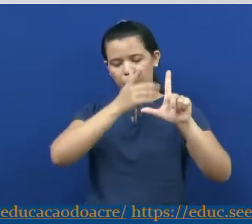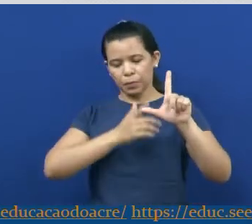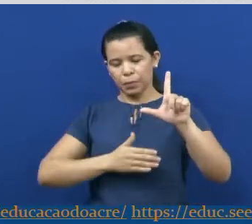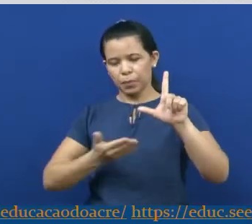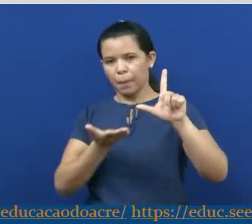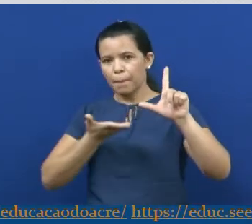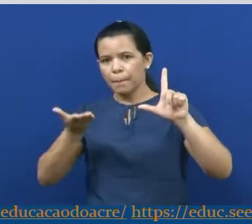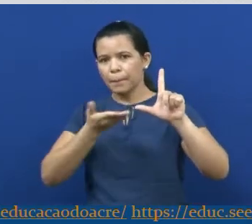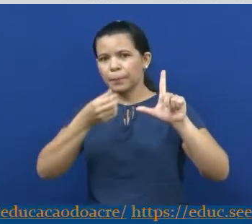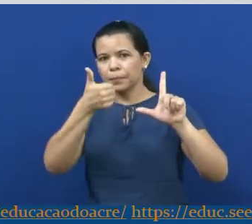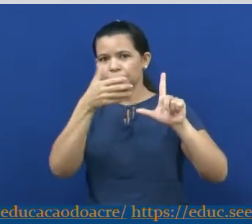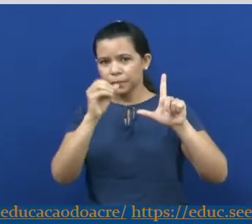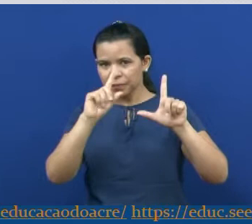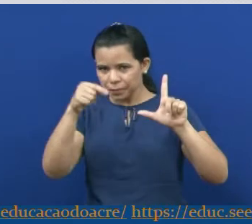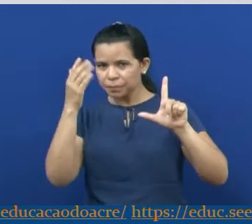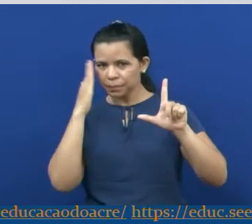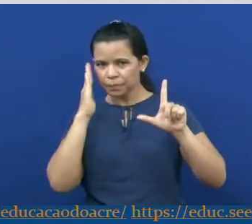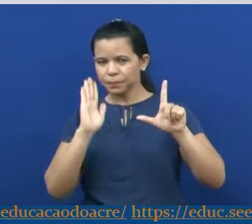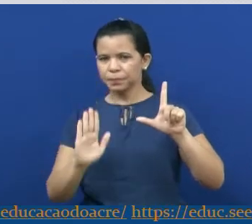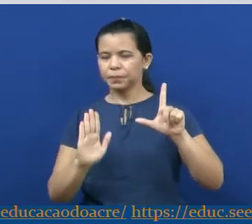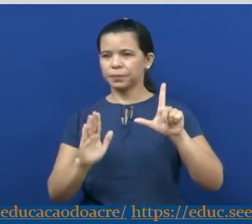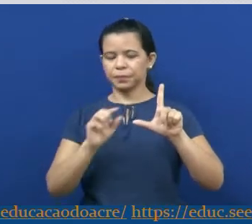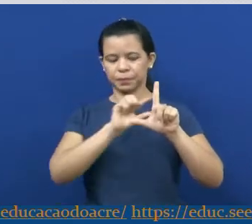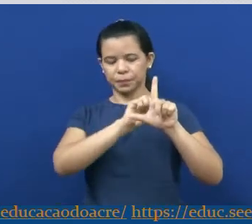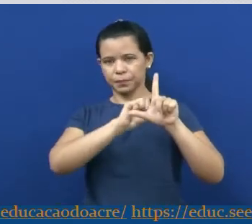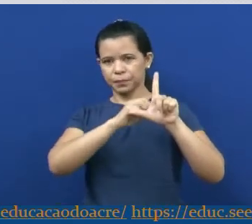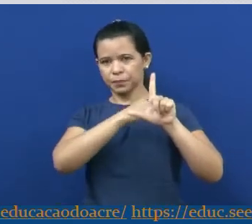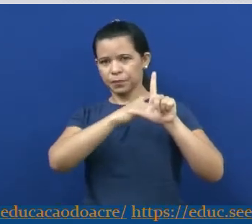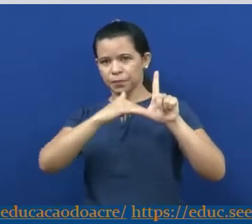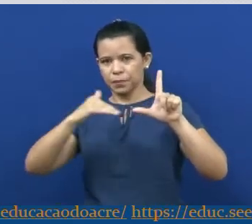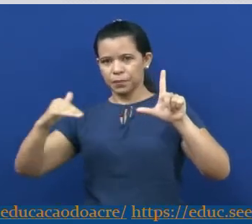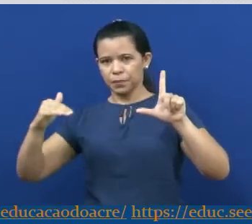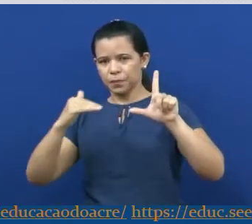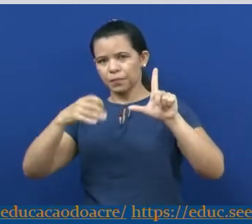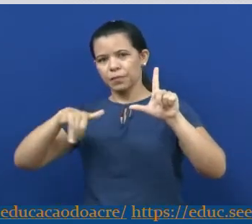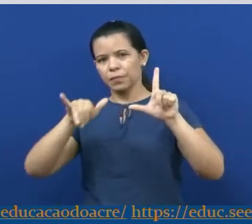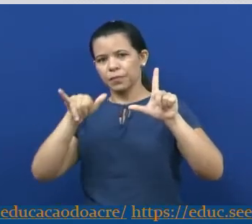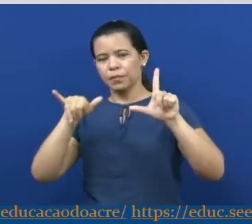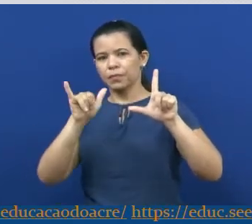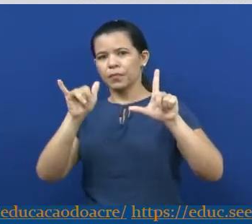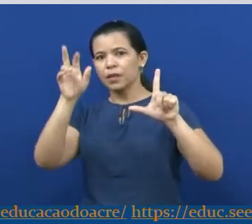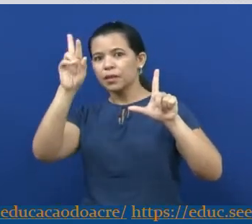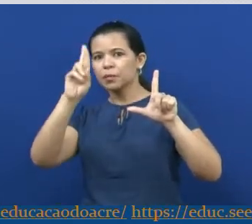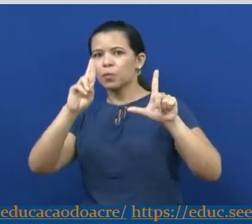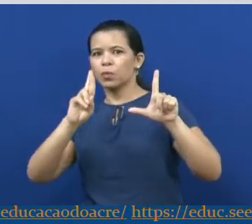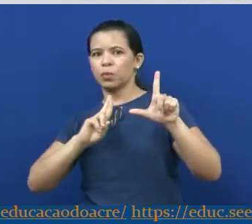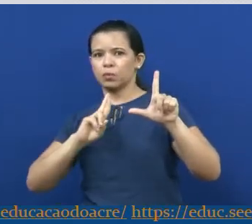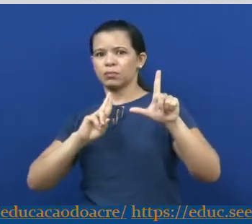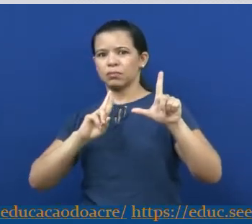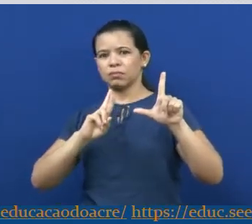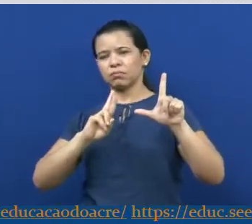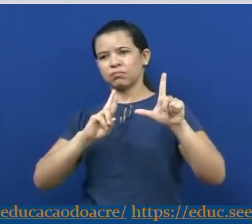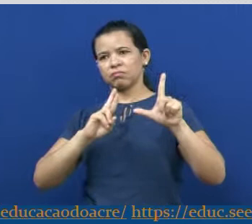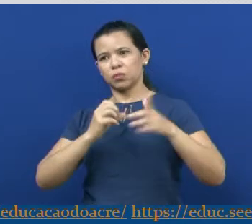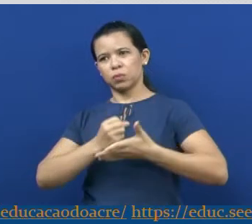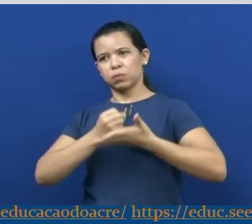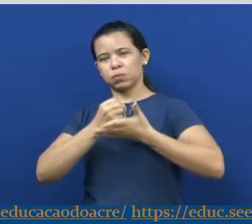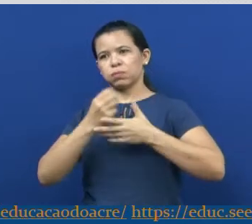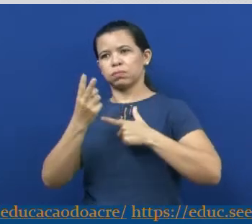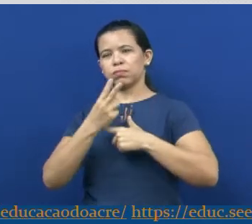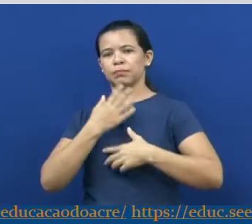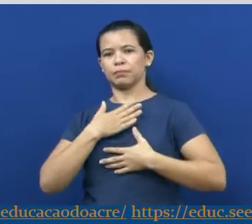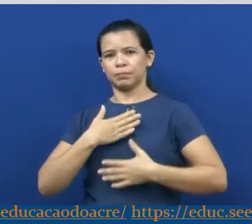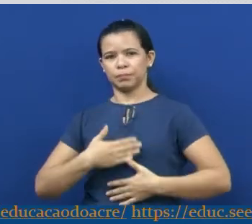vai entender o que é isso. E no eixo Y, nós temos aí a resposta medida. E a curva